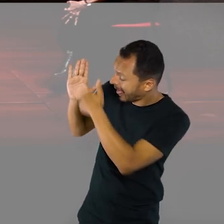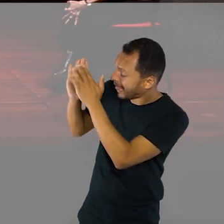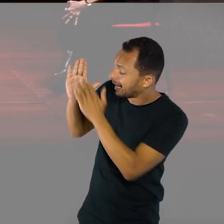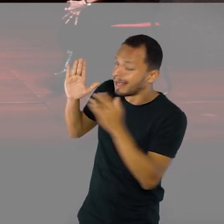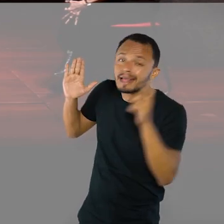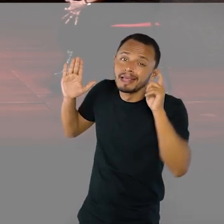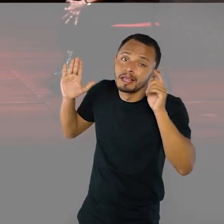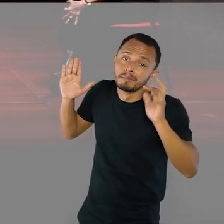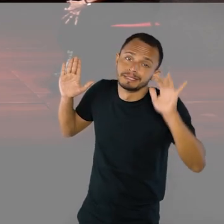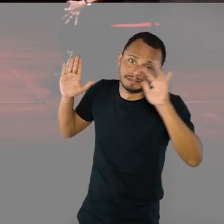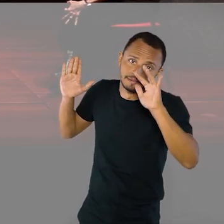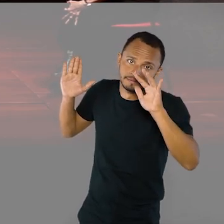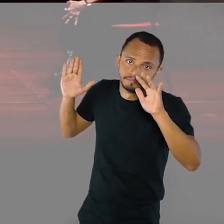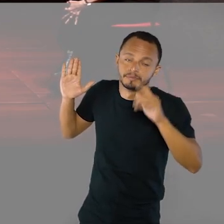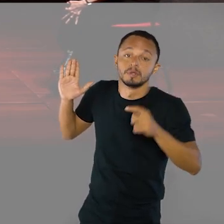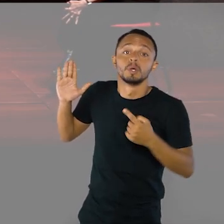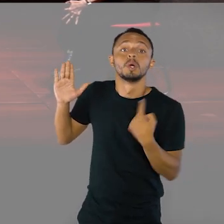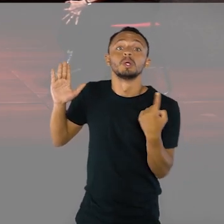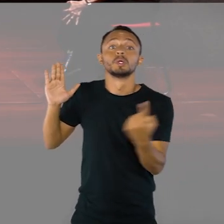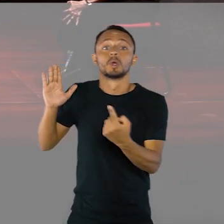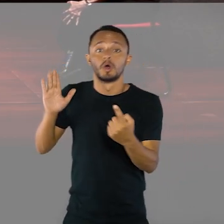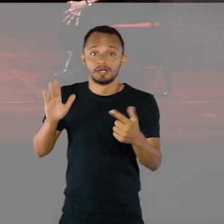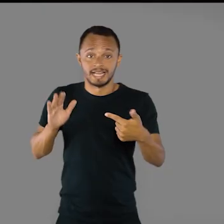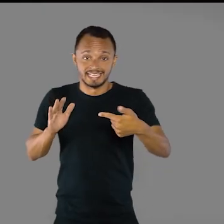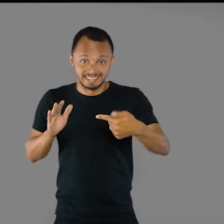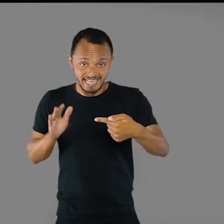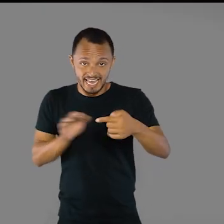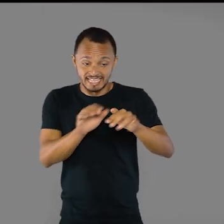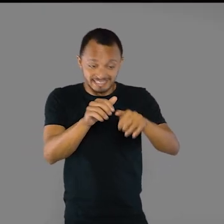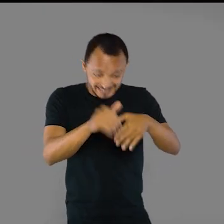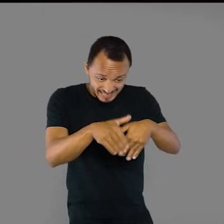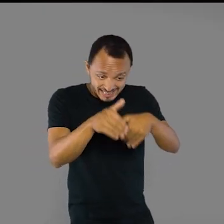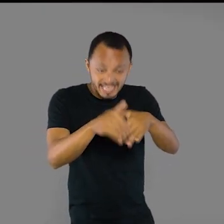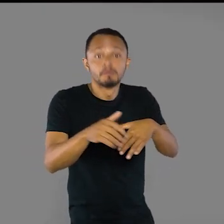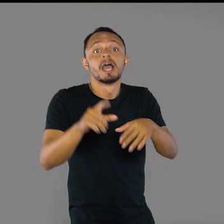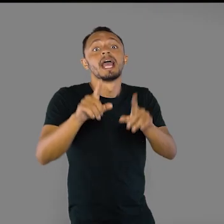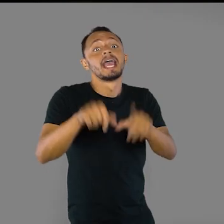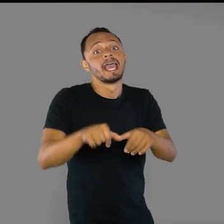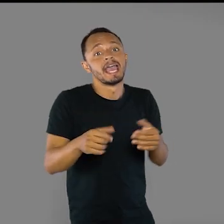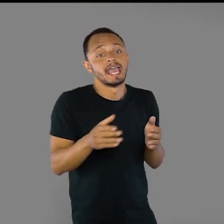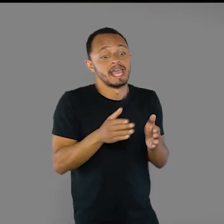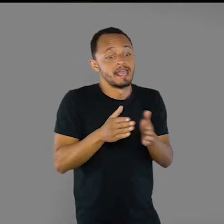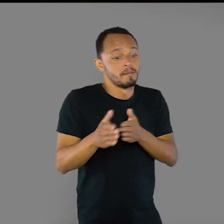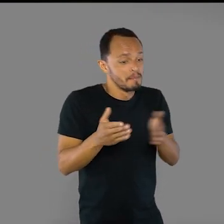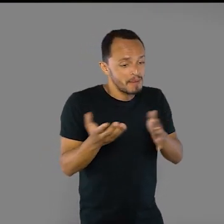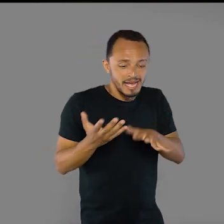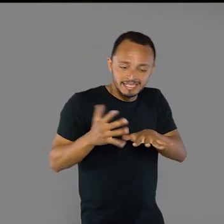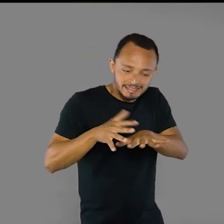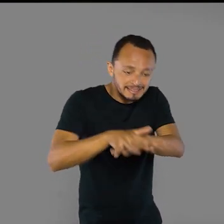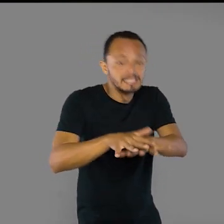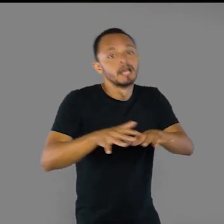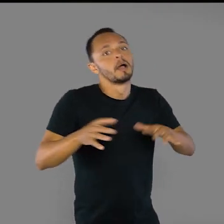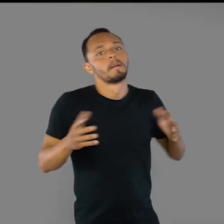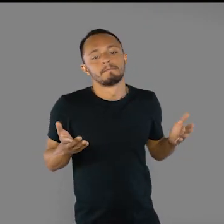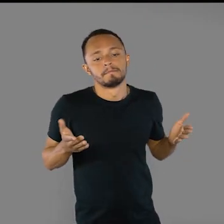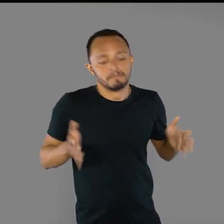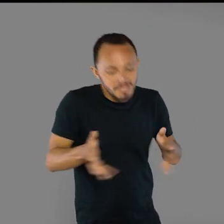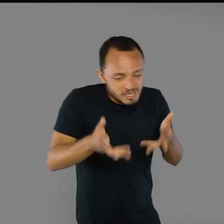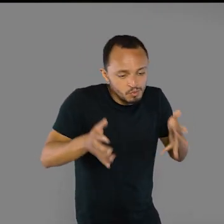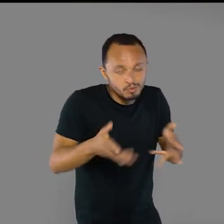imaginar um 7 de setembro muito mais plural, muito mais inclusivo muito mais